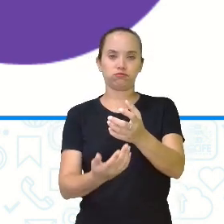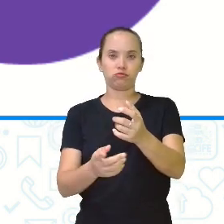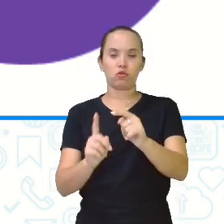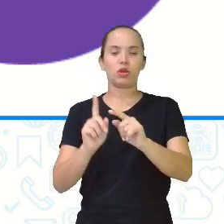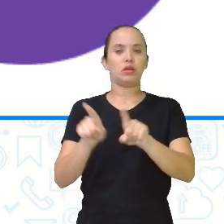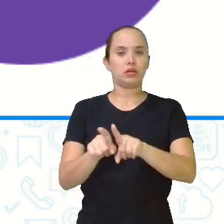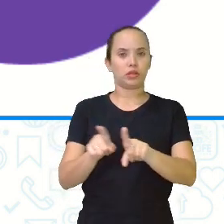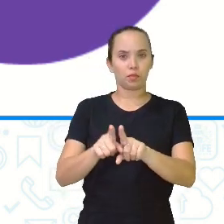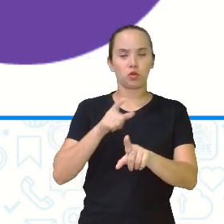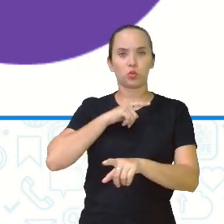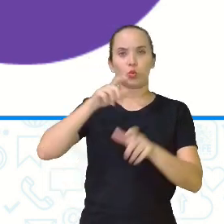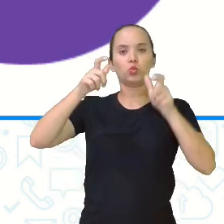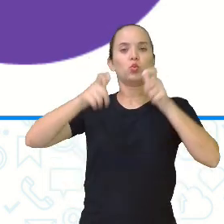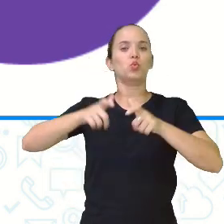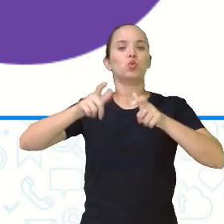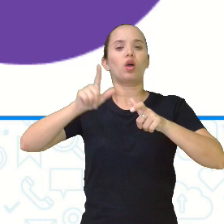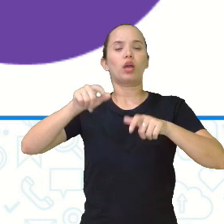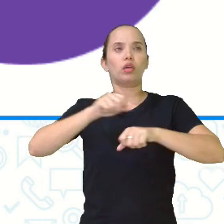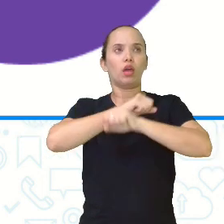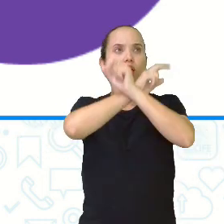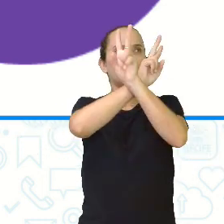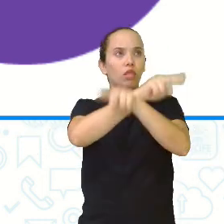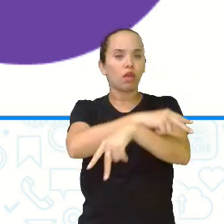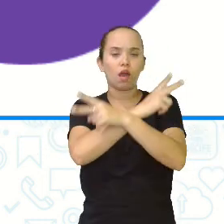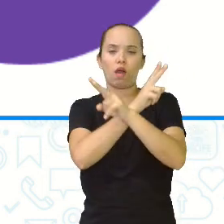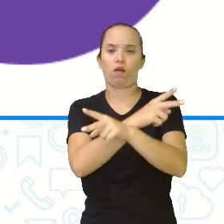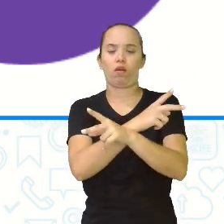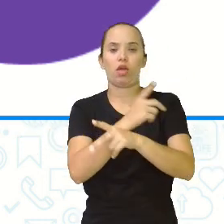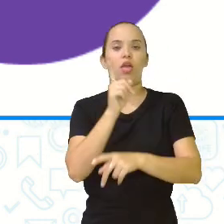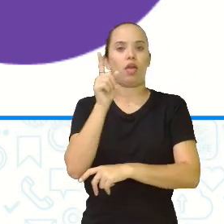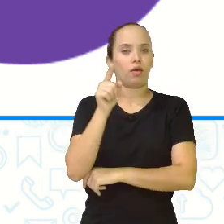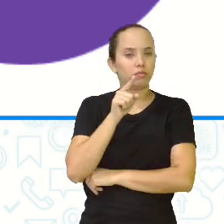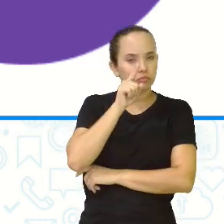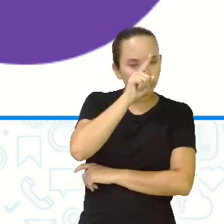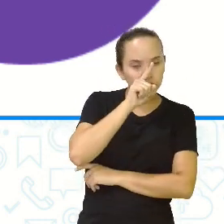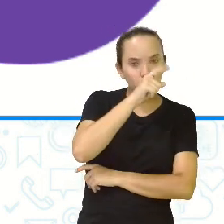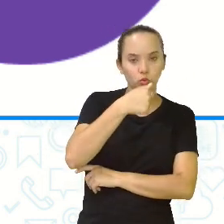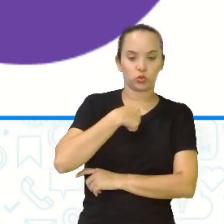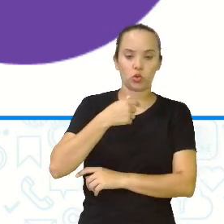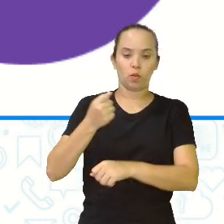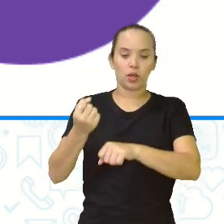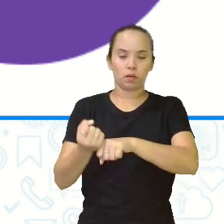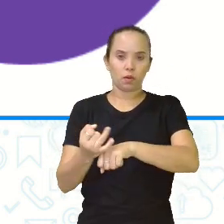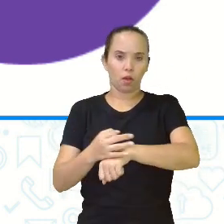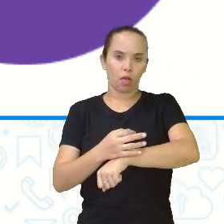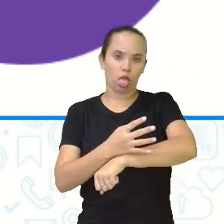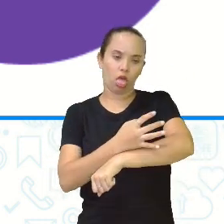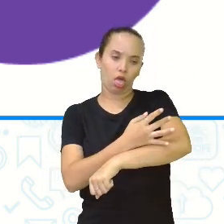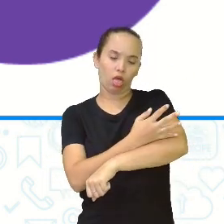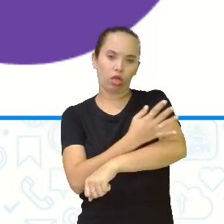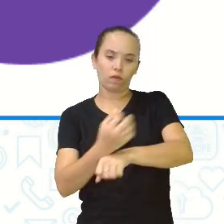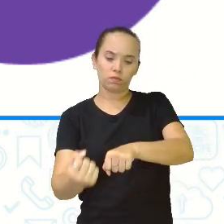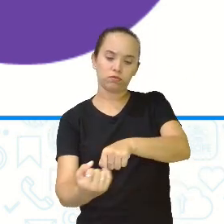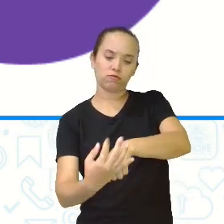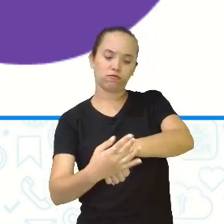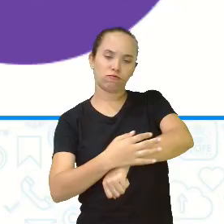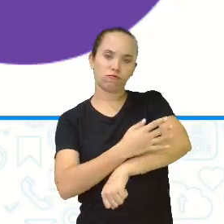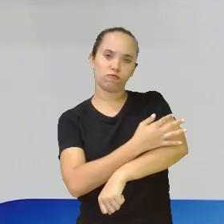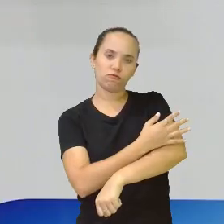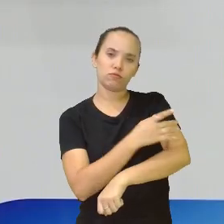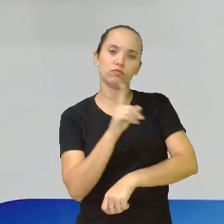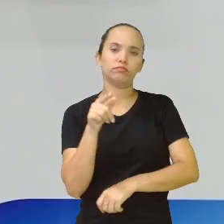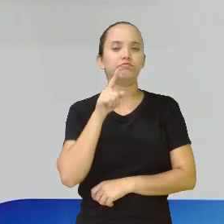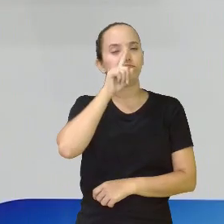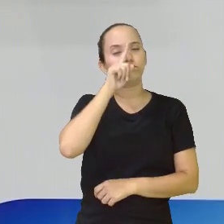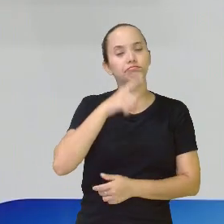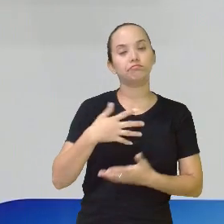eu me aproximar de uma fonte de energia, eu estou correndo o risco de me queimar. Então a gente precisa sempre ter